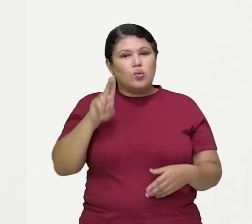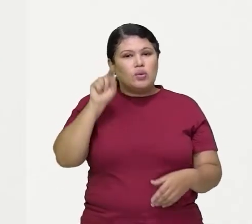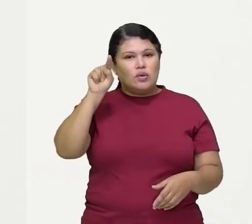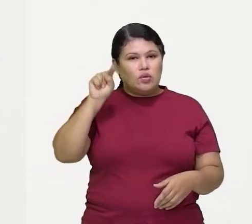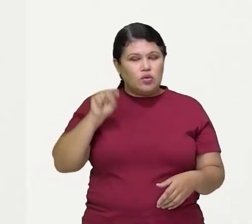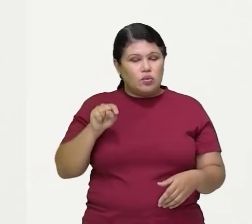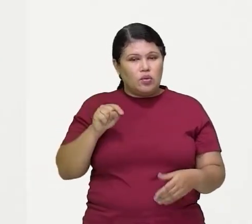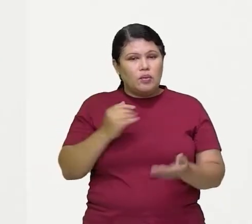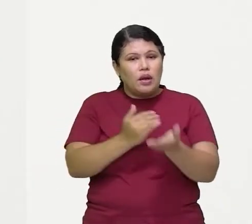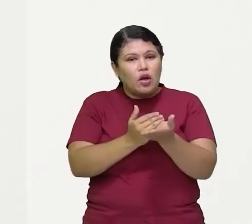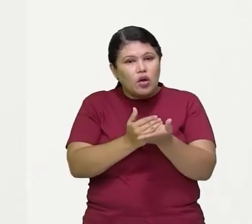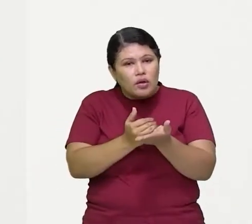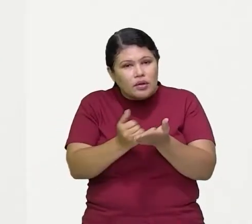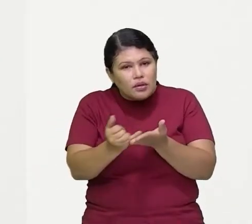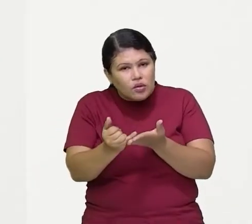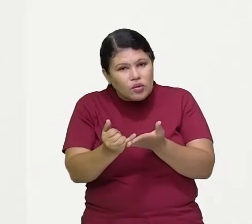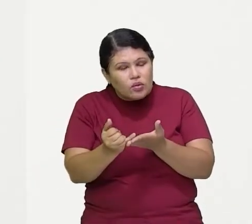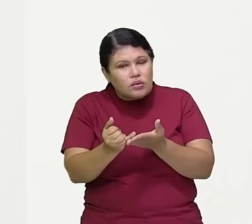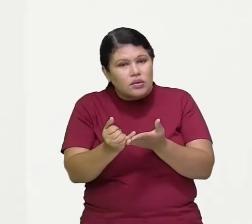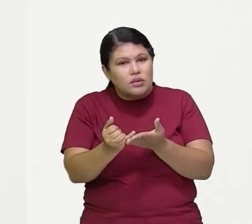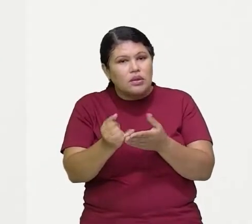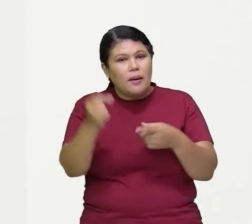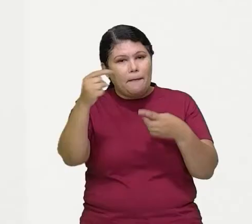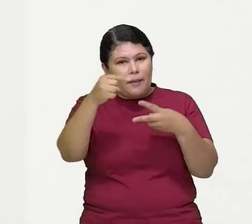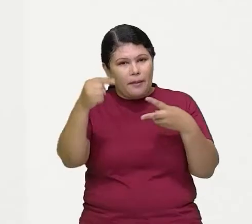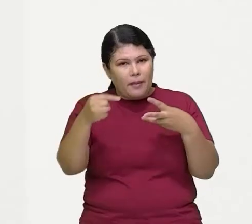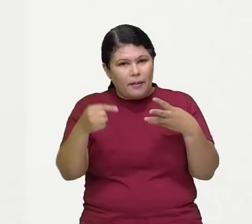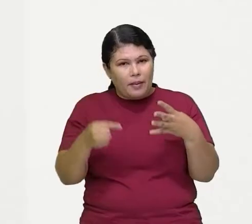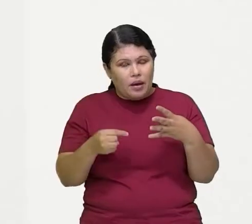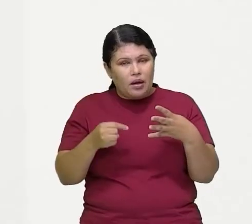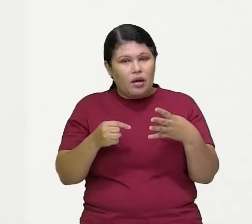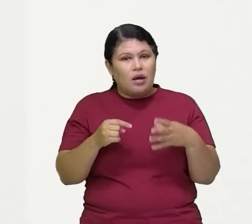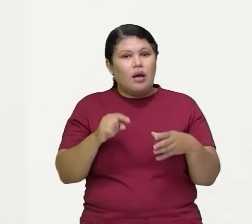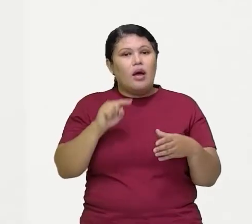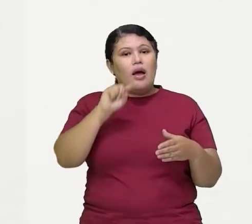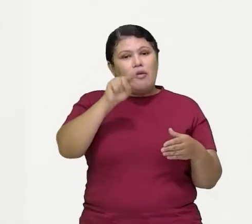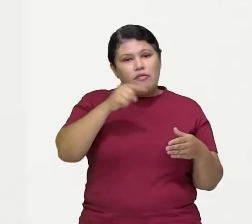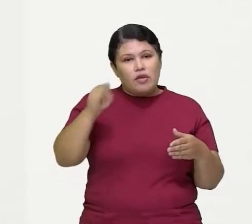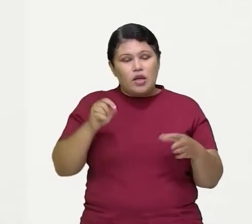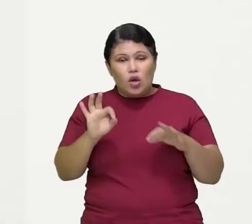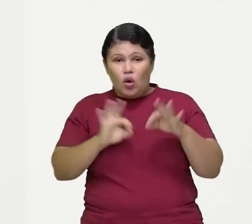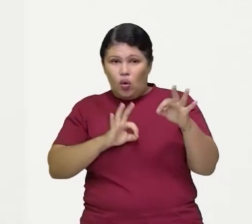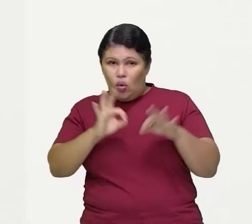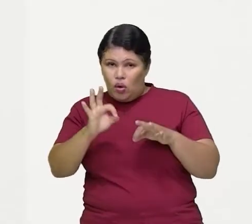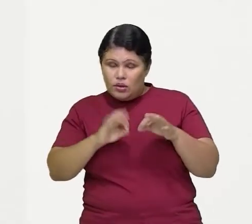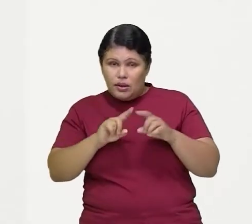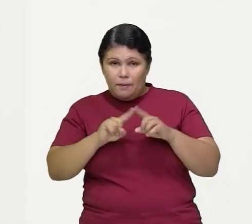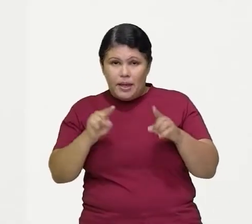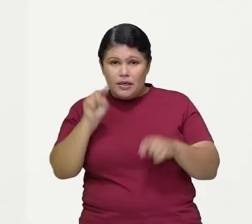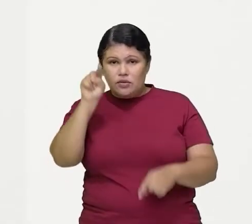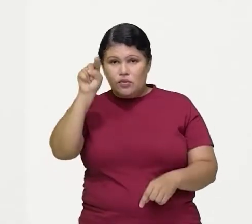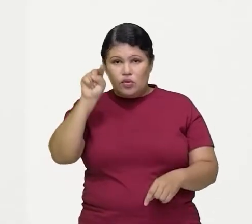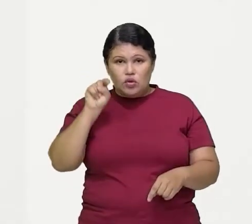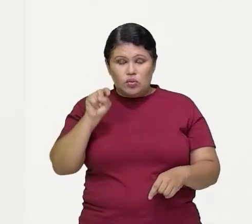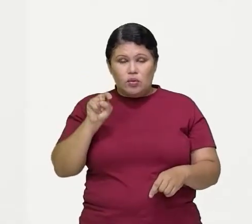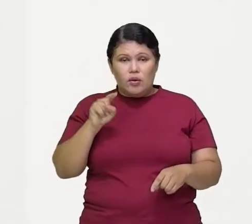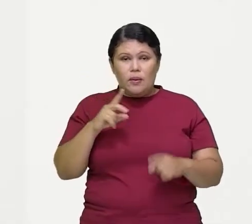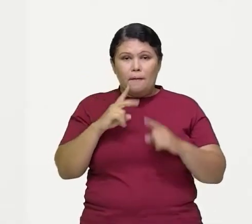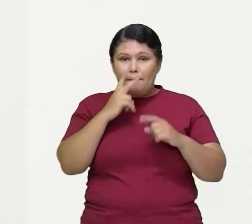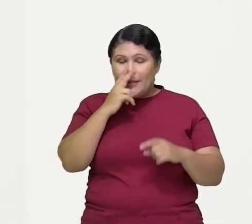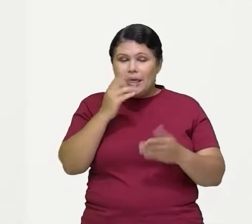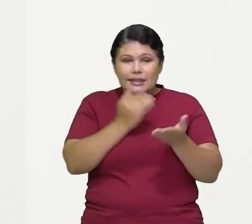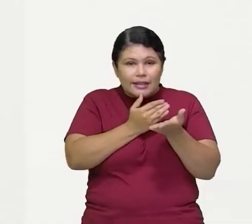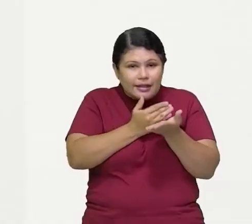Para introduzir uma enumeração. A vírgula está lá para organizar. Aí vem os 2 pontos para fazer